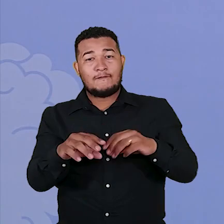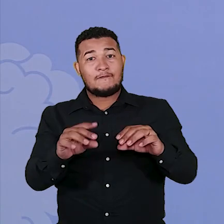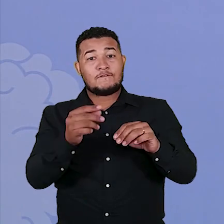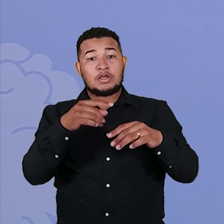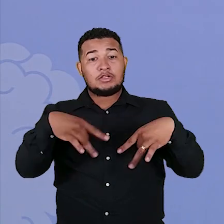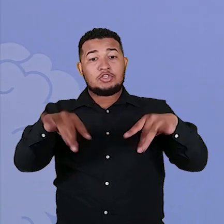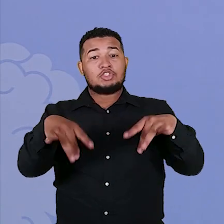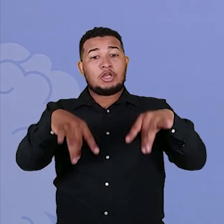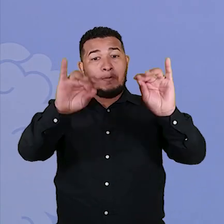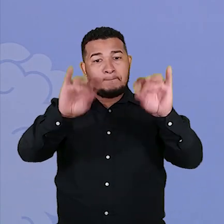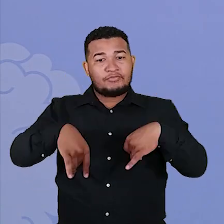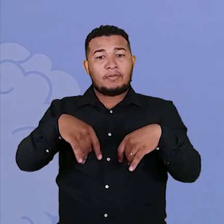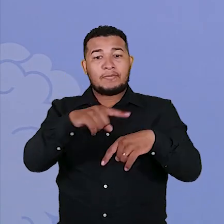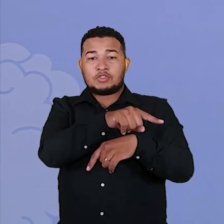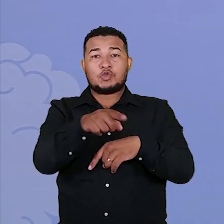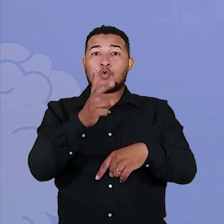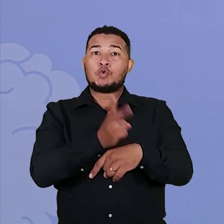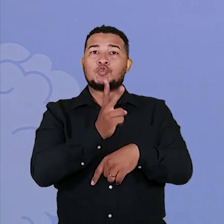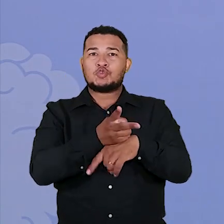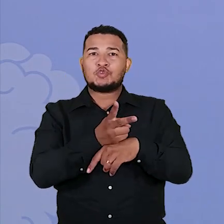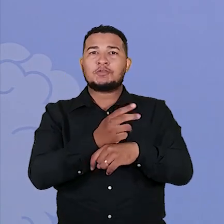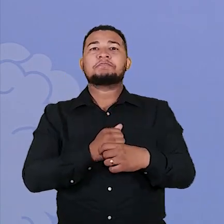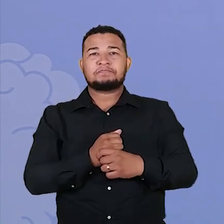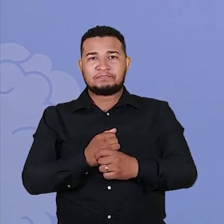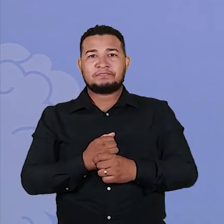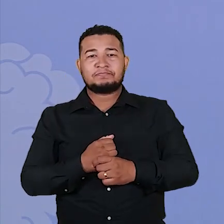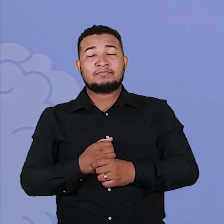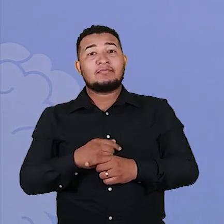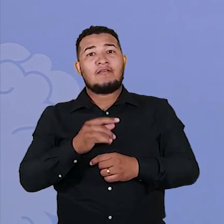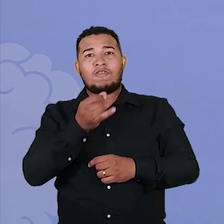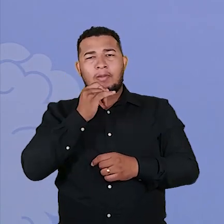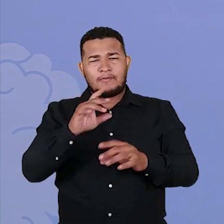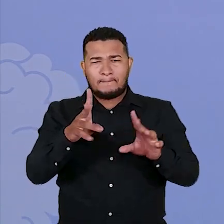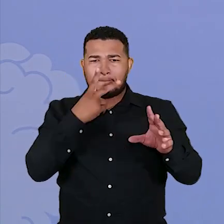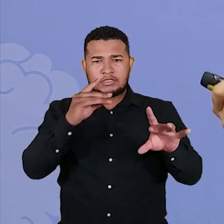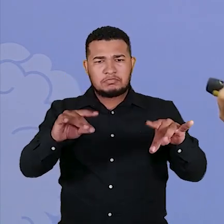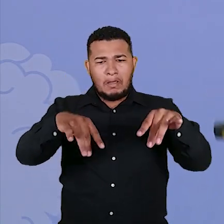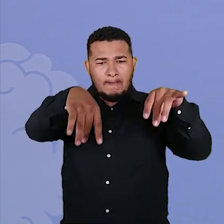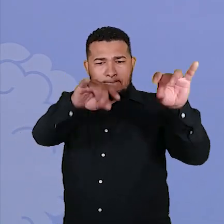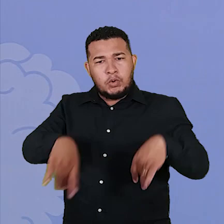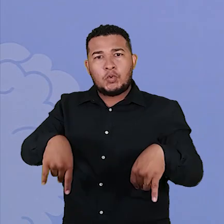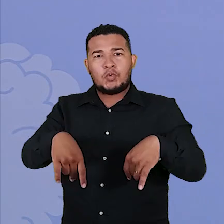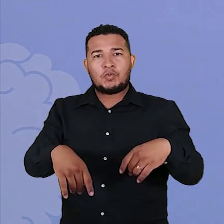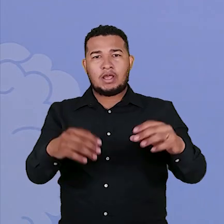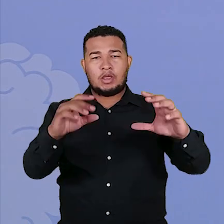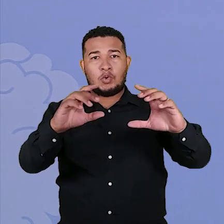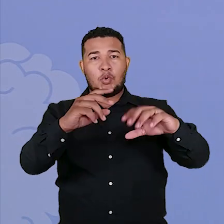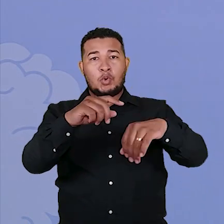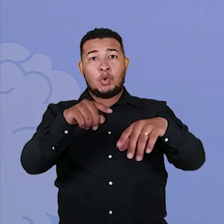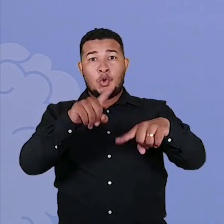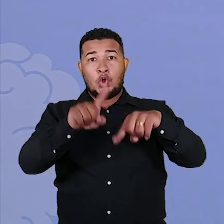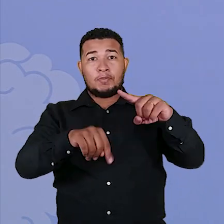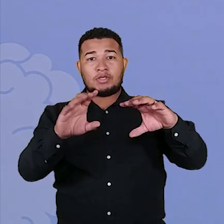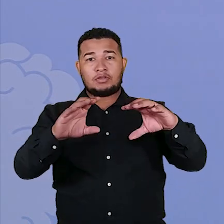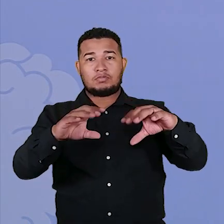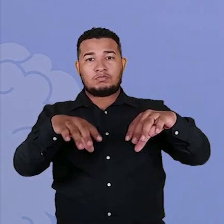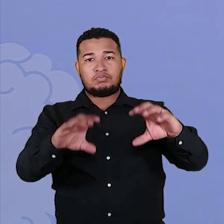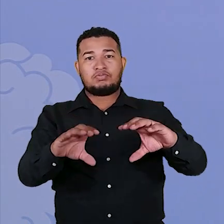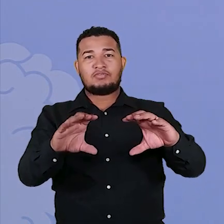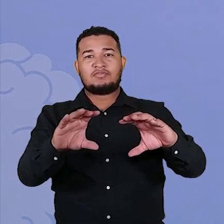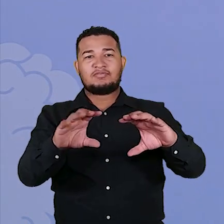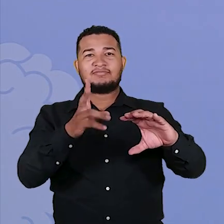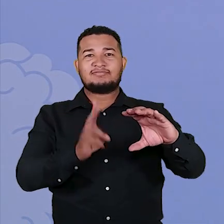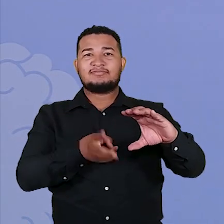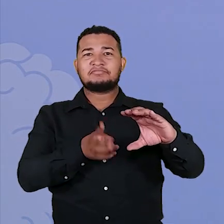cai eu vou tirar a toalha da mesa mas essas objetos não vão cair aí ele vai lá e puxa rapidinho e